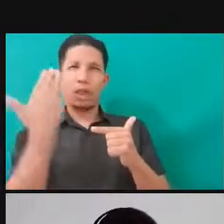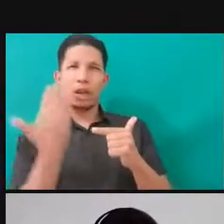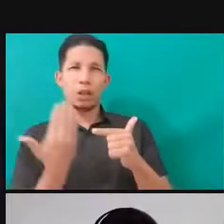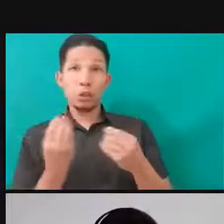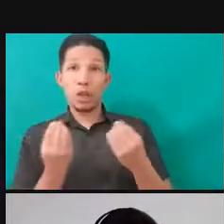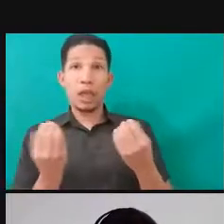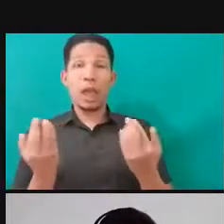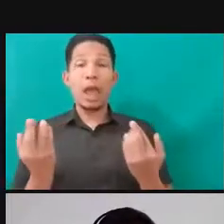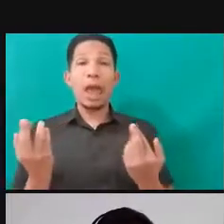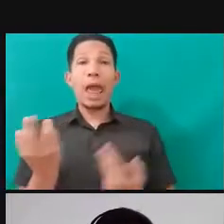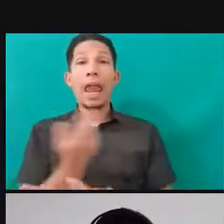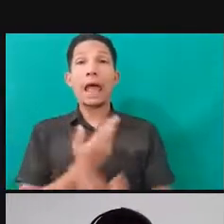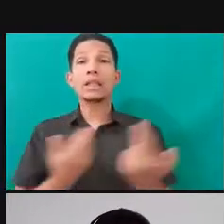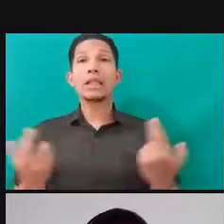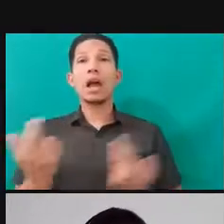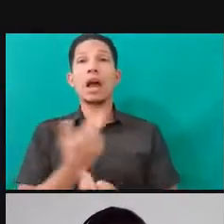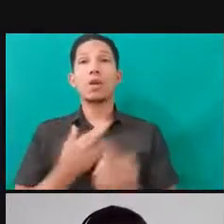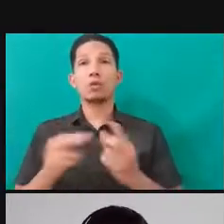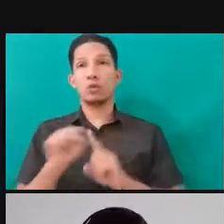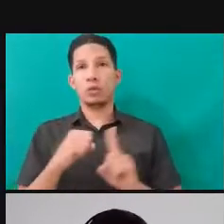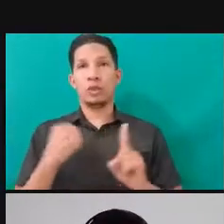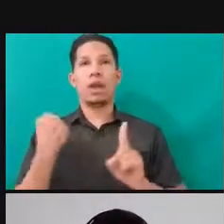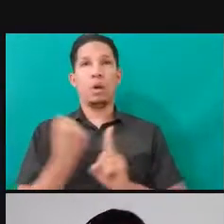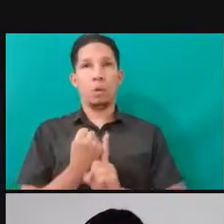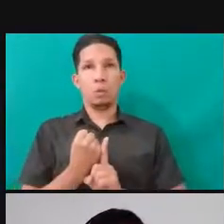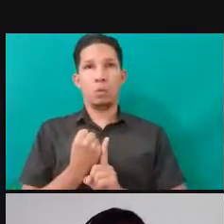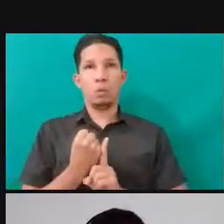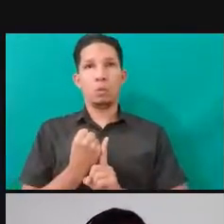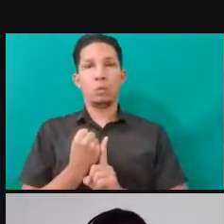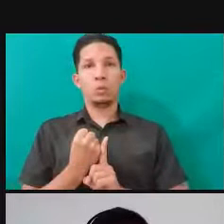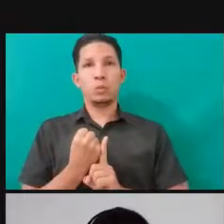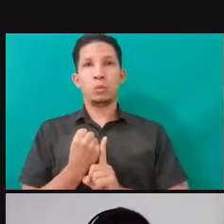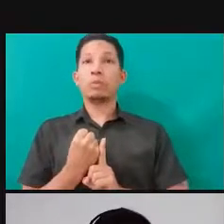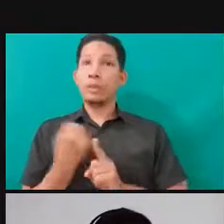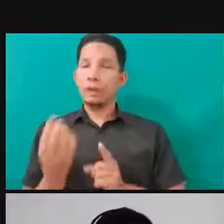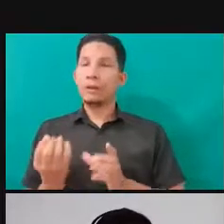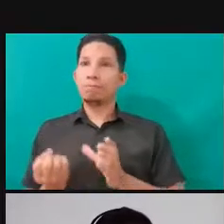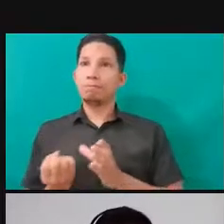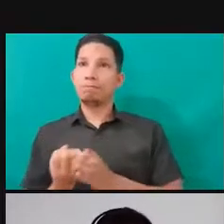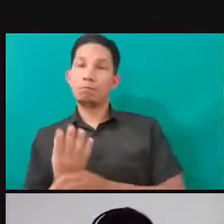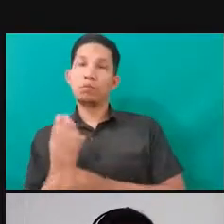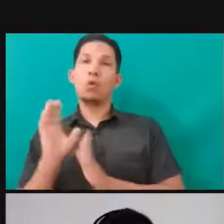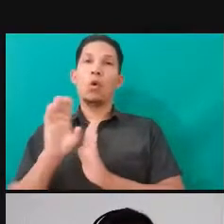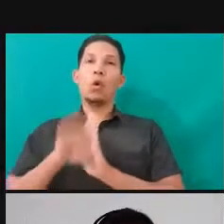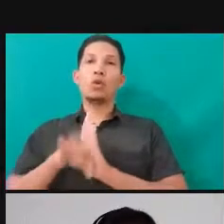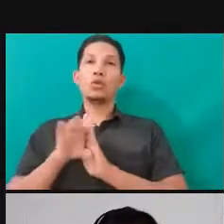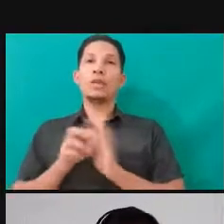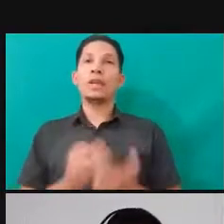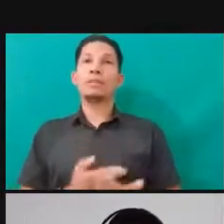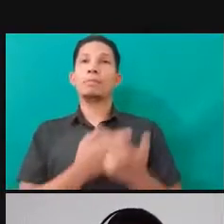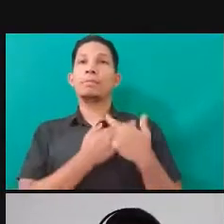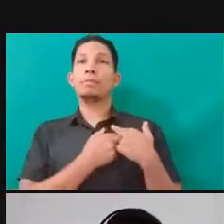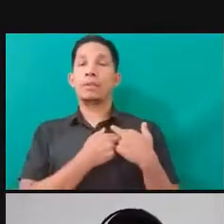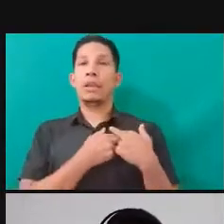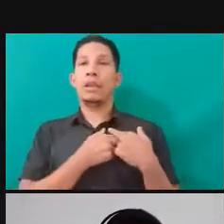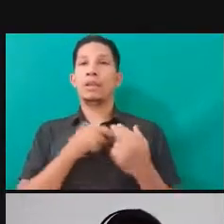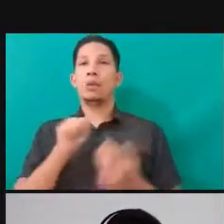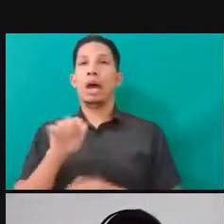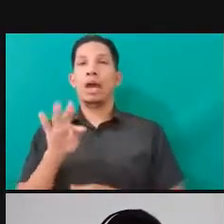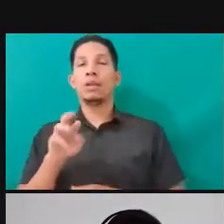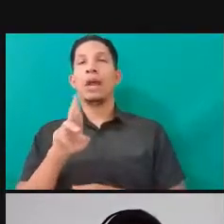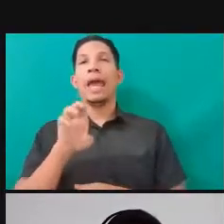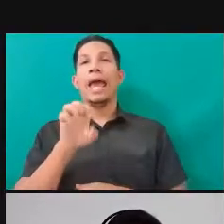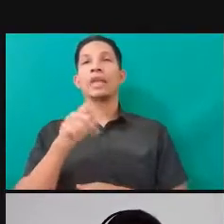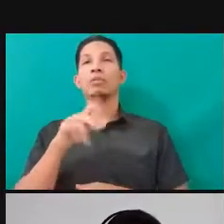interações sociais. E aí ele cunha o conceito de responsabilidade do ato, que foi traduzido para